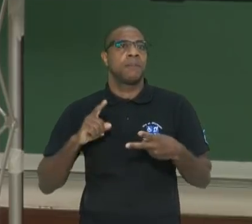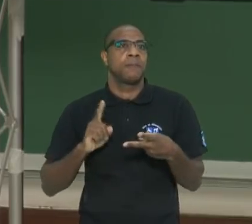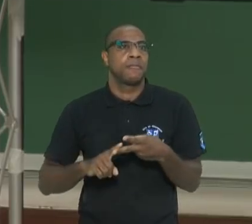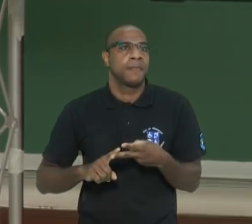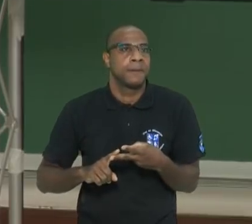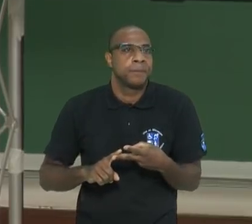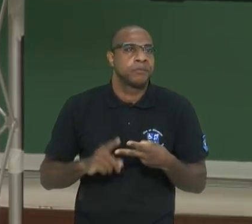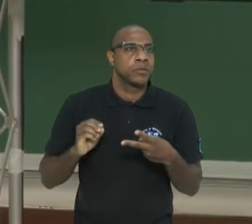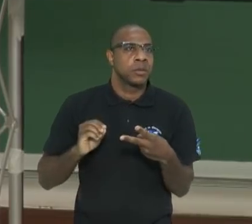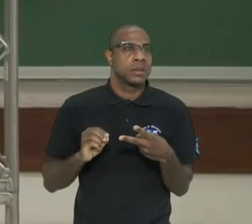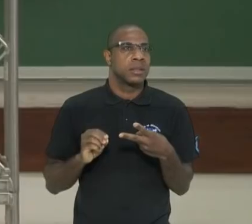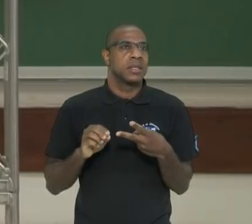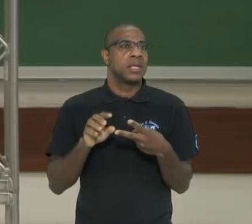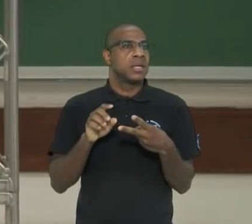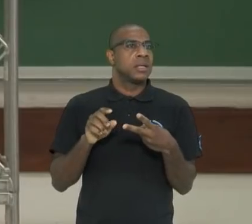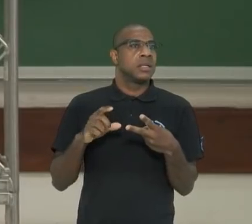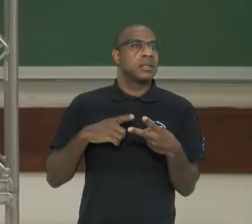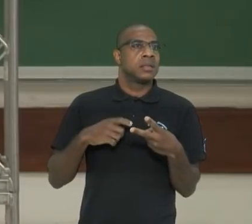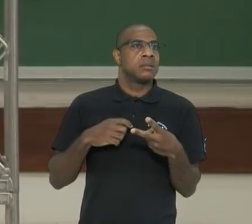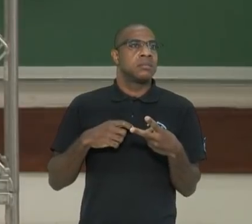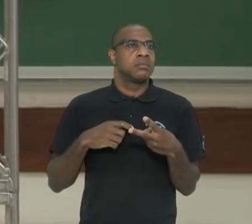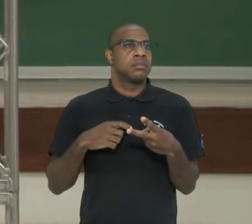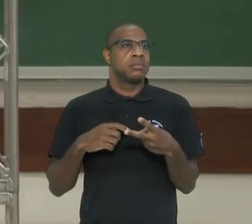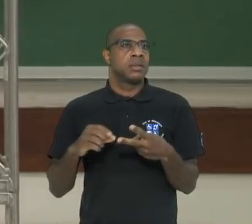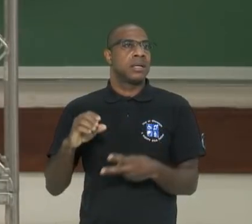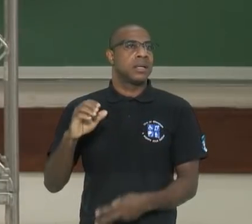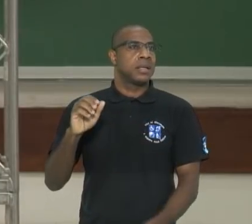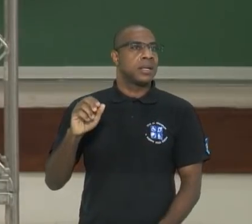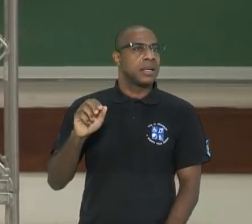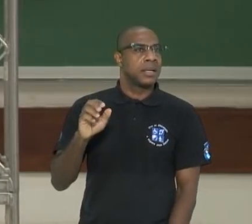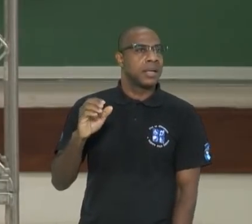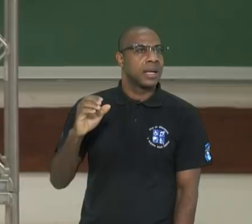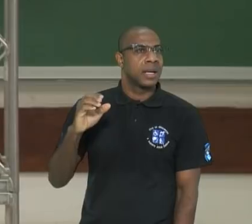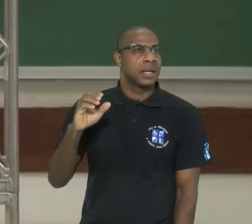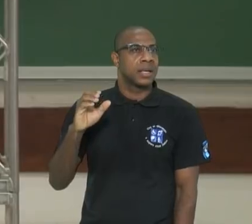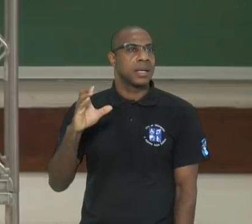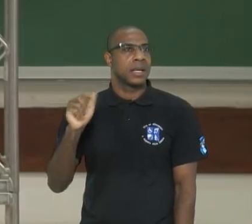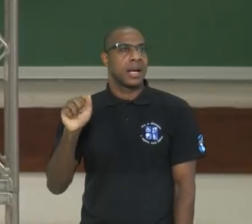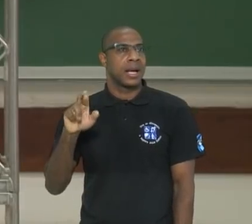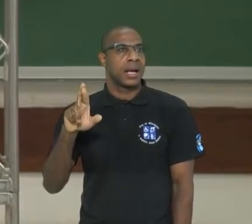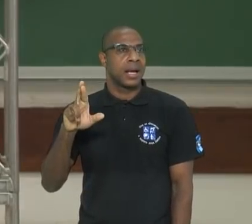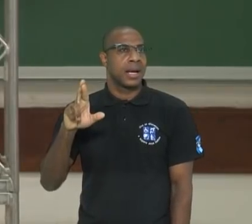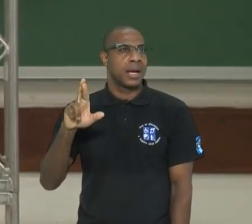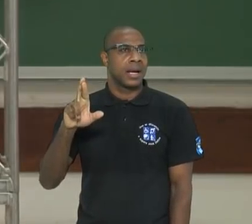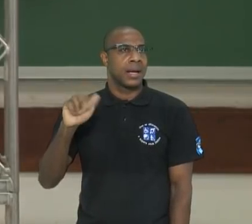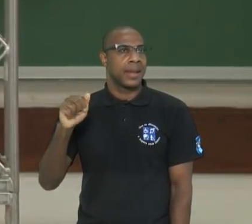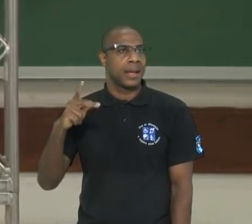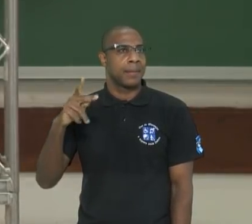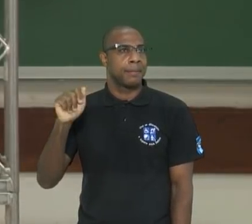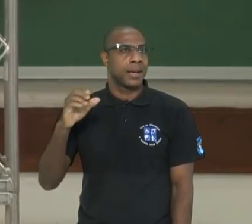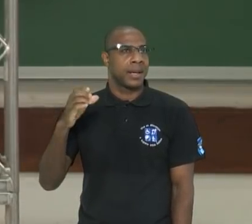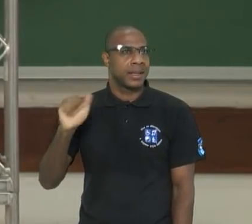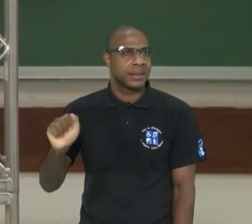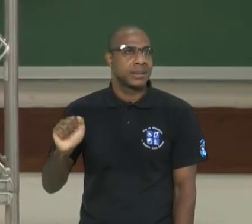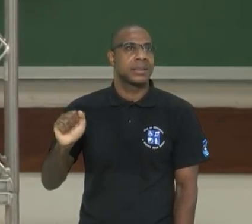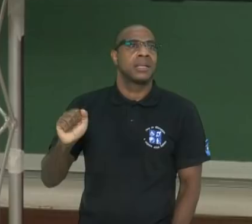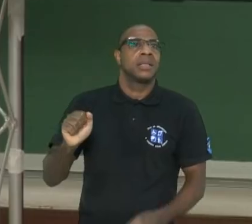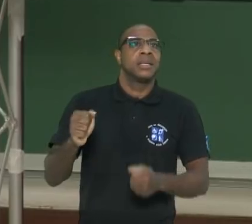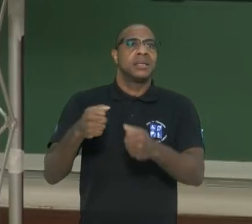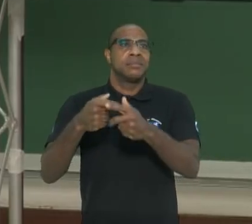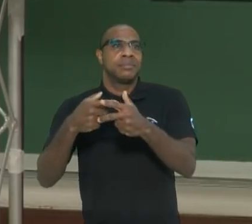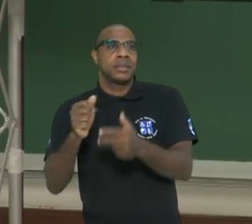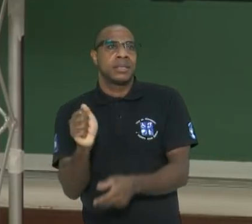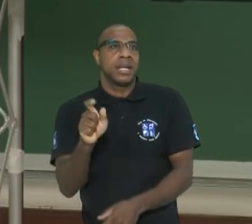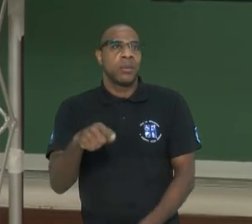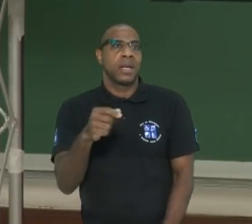rica em sílica, que pode ser usada economicamente, principalmente na construção civil. Grande